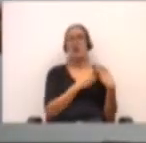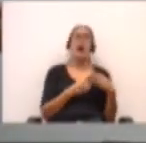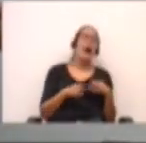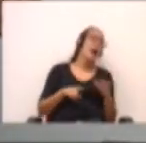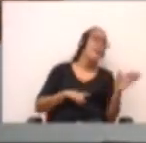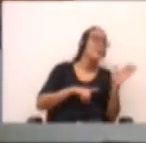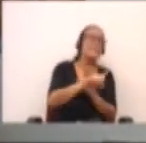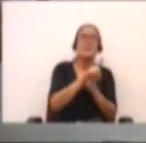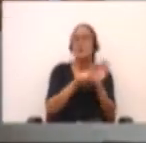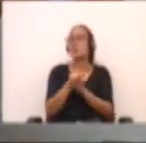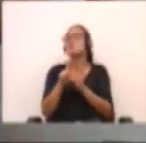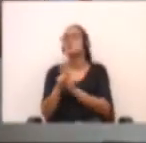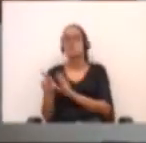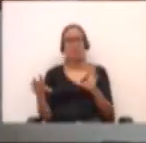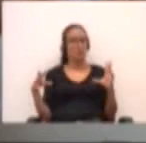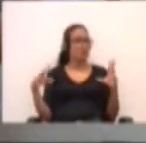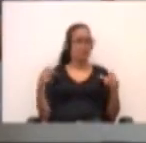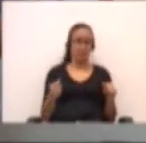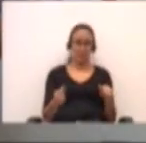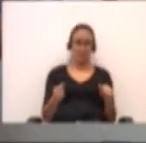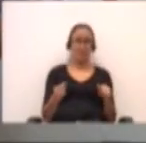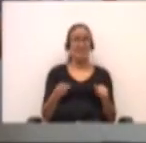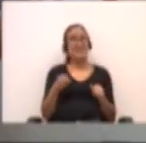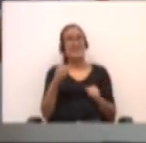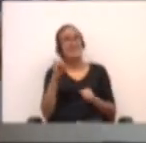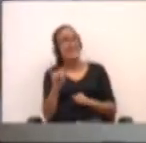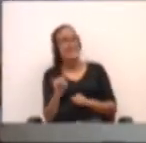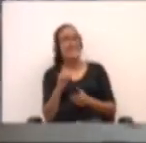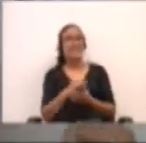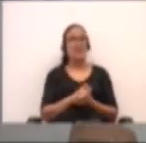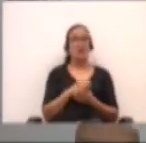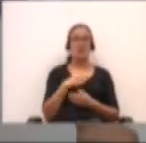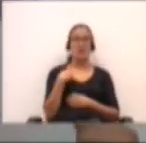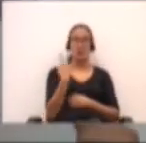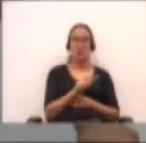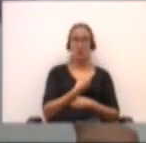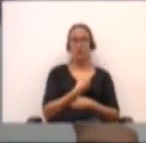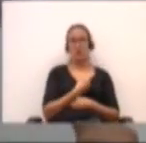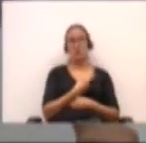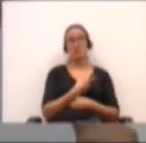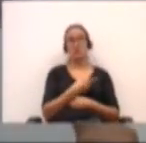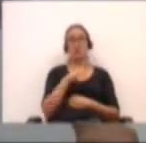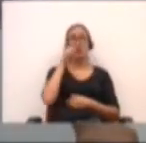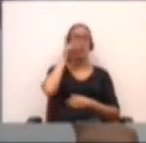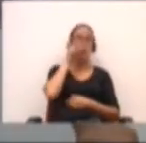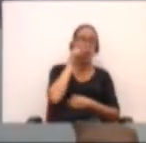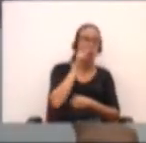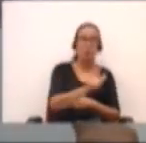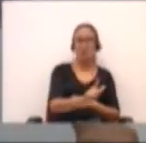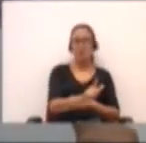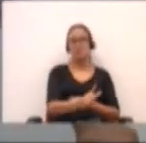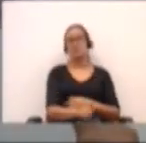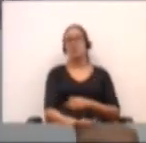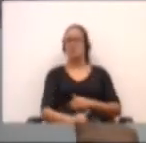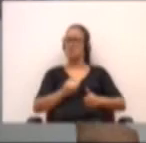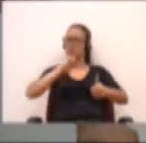questiono a todos aqui, será que nós vamos conseguir ter uma gestão de